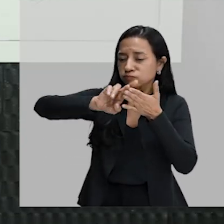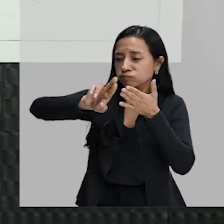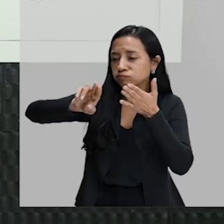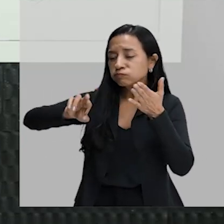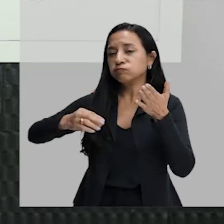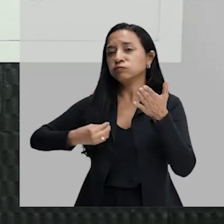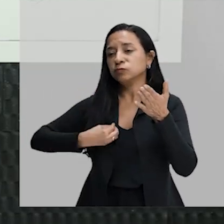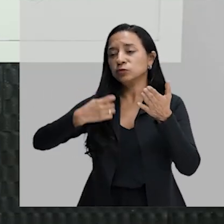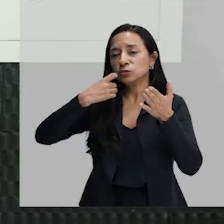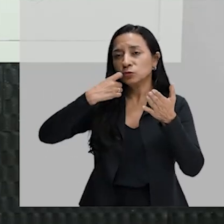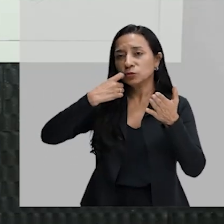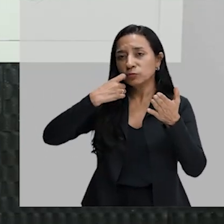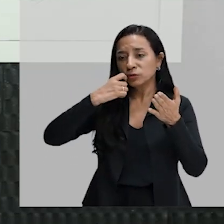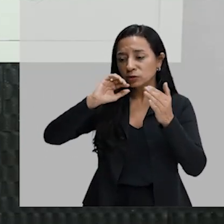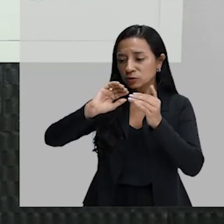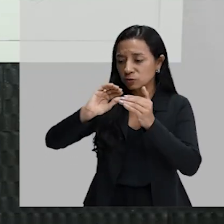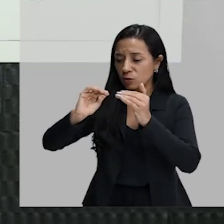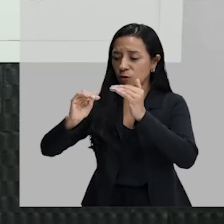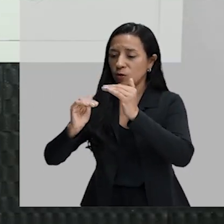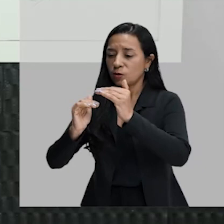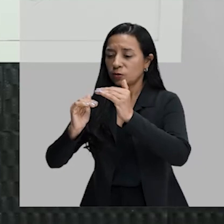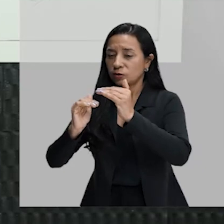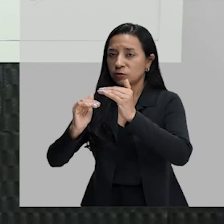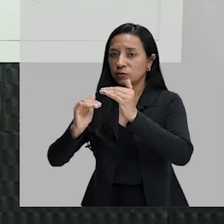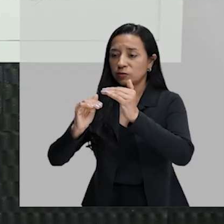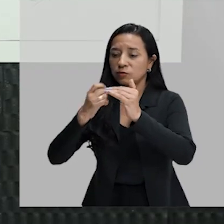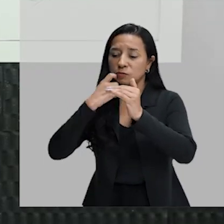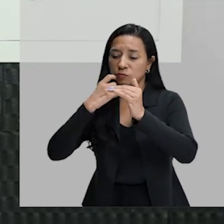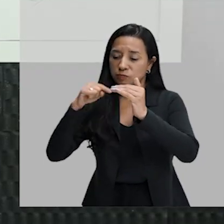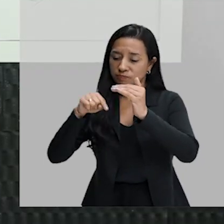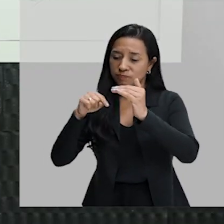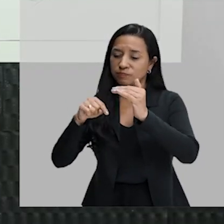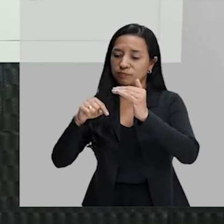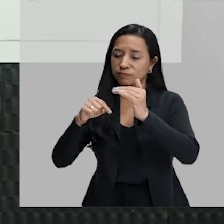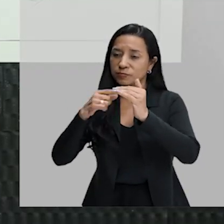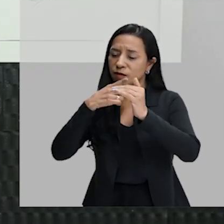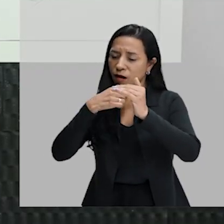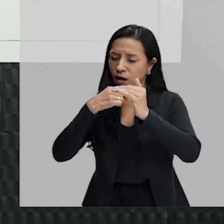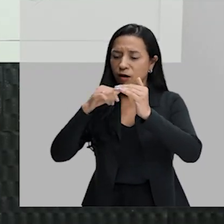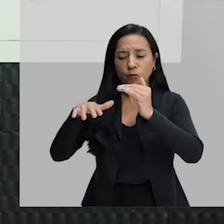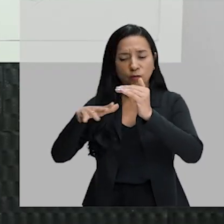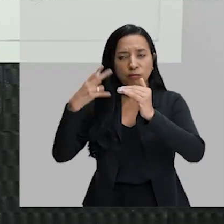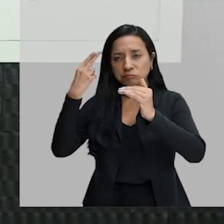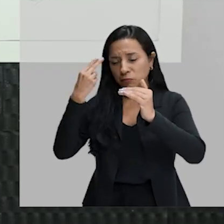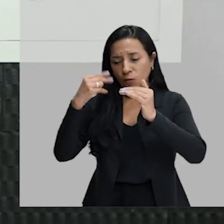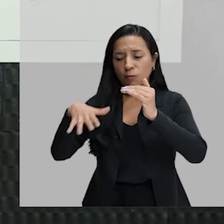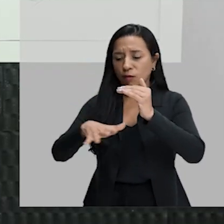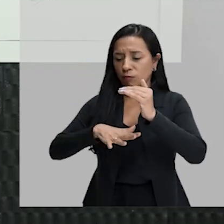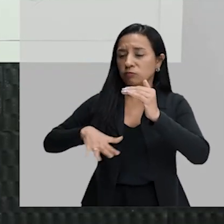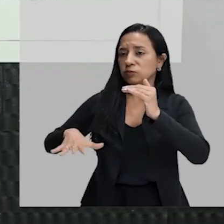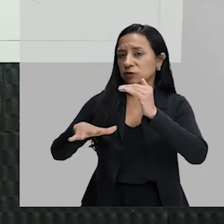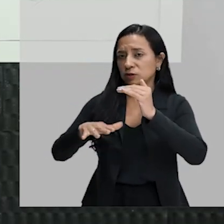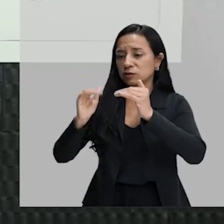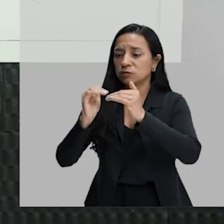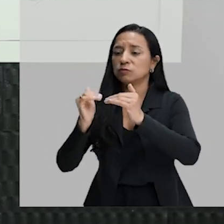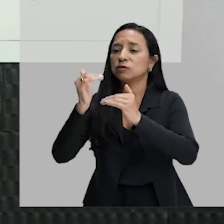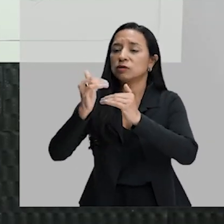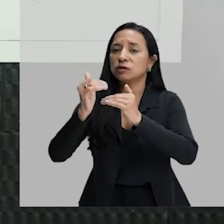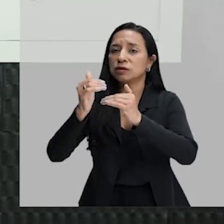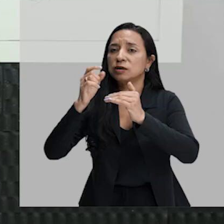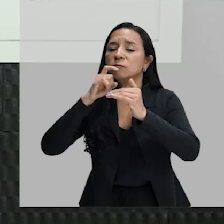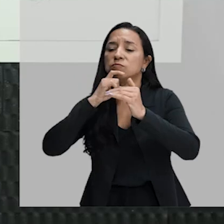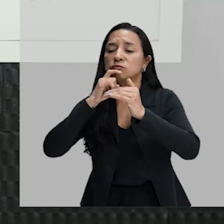baixo, que é a água no estado líquido mesmo. Tá ok? Então, essa é a dilatação da